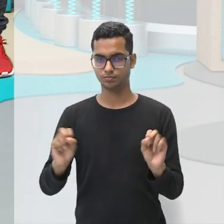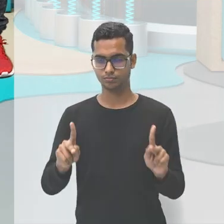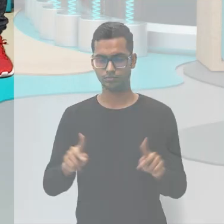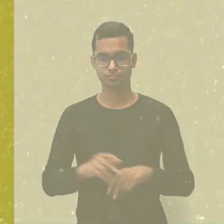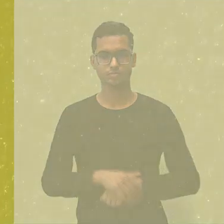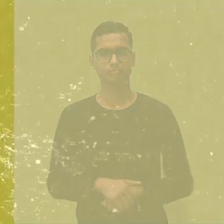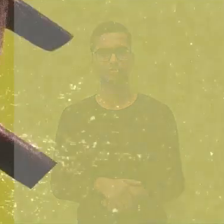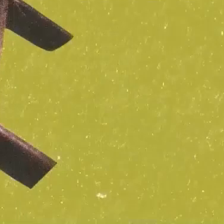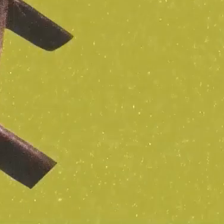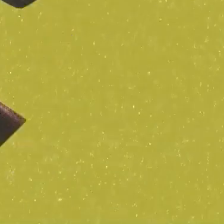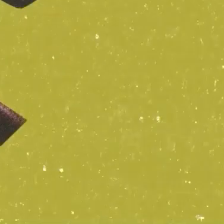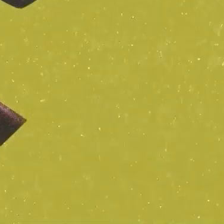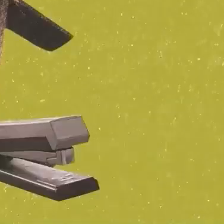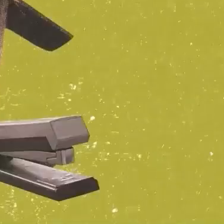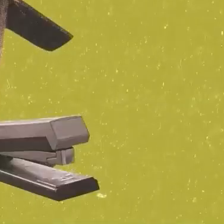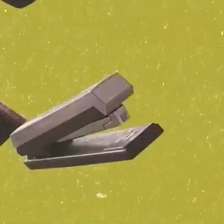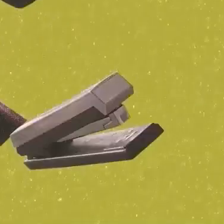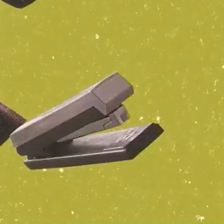lá?